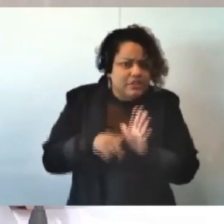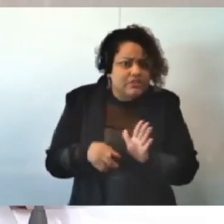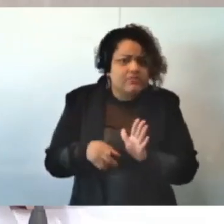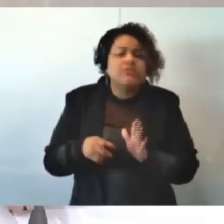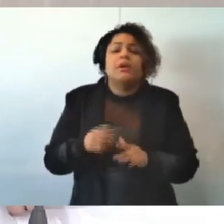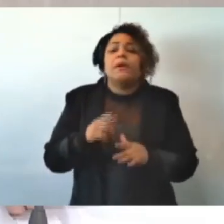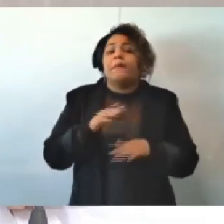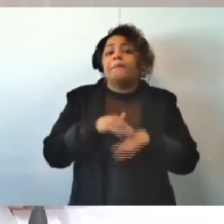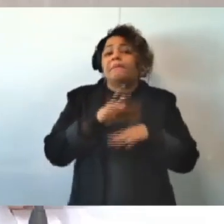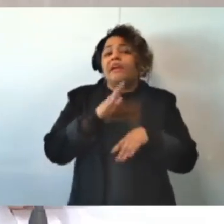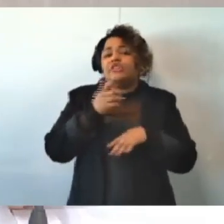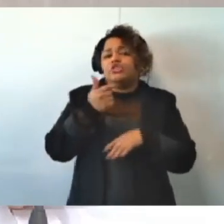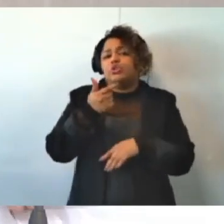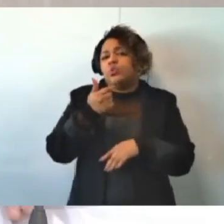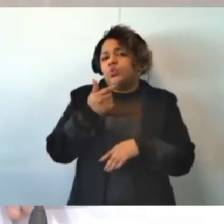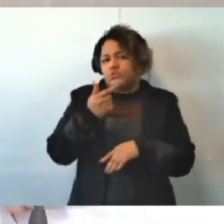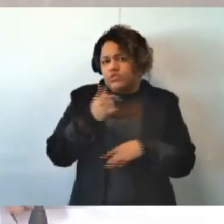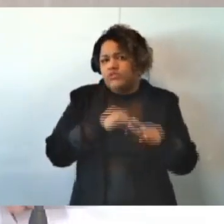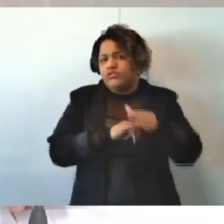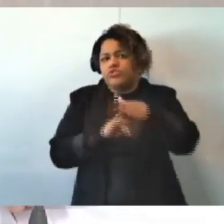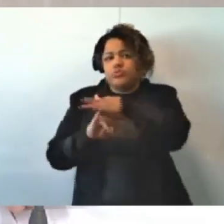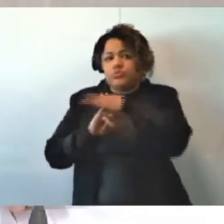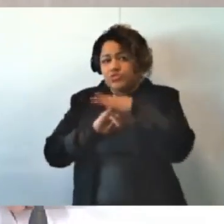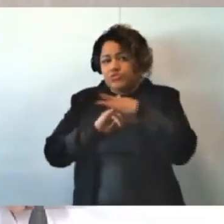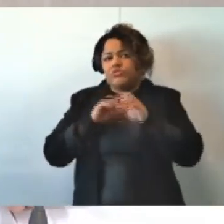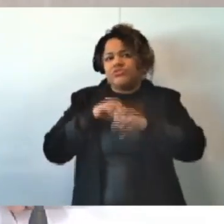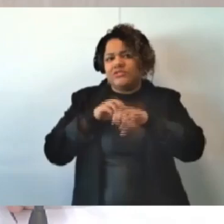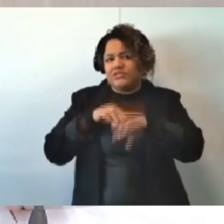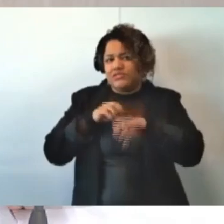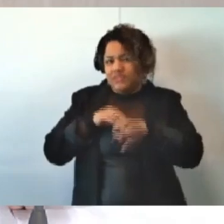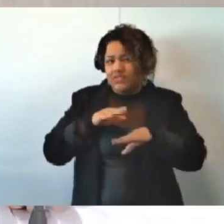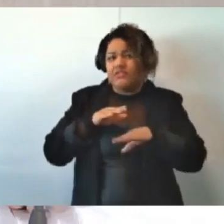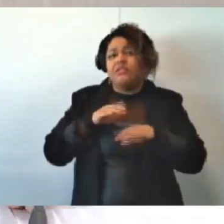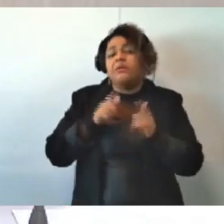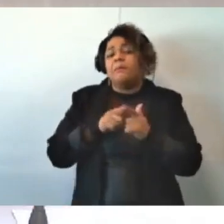para criança, creche, deficientes.